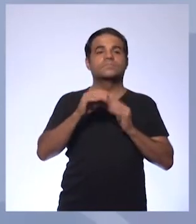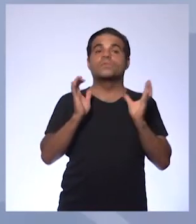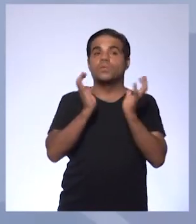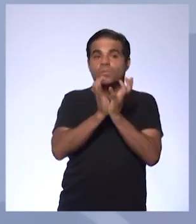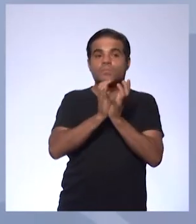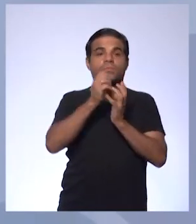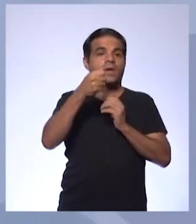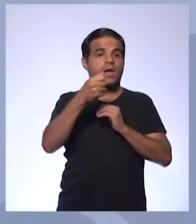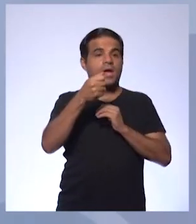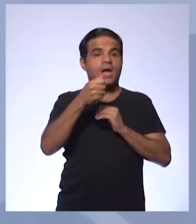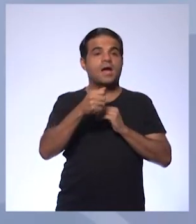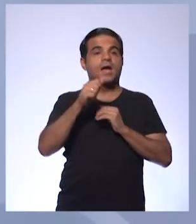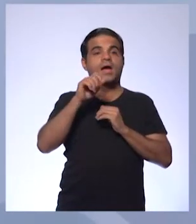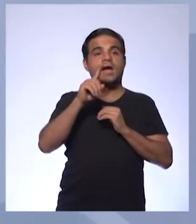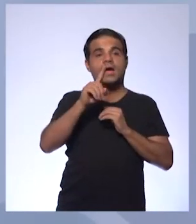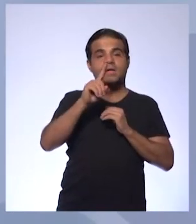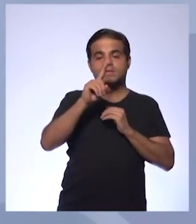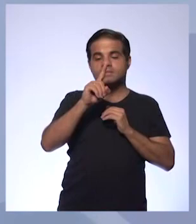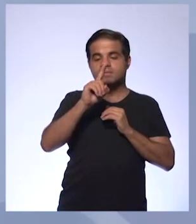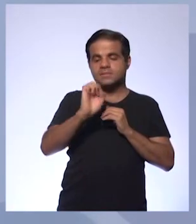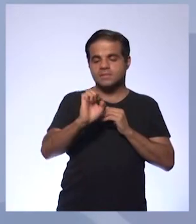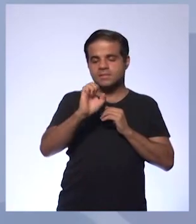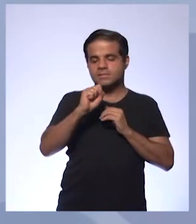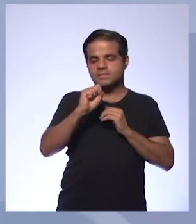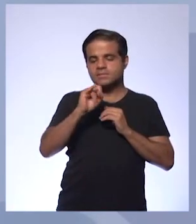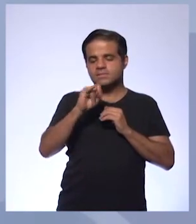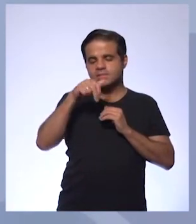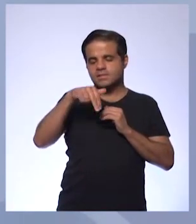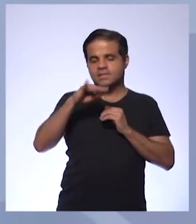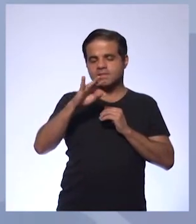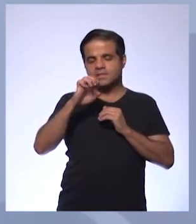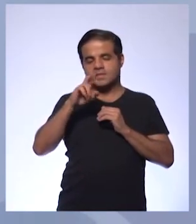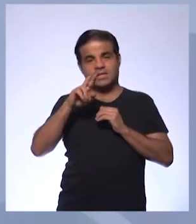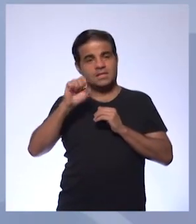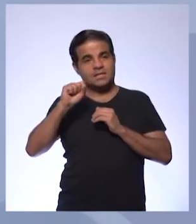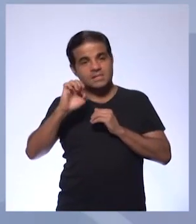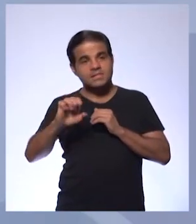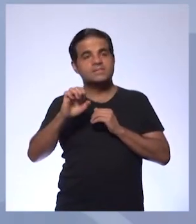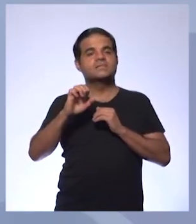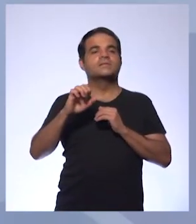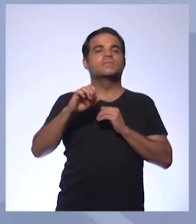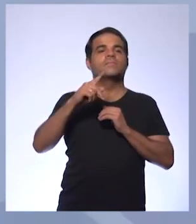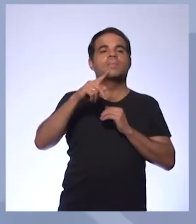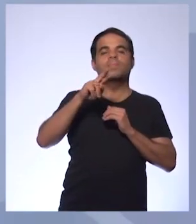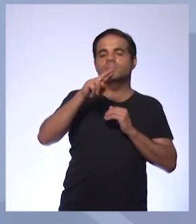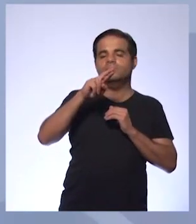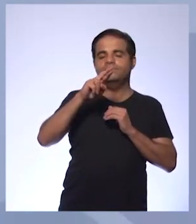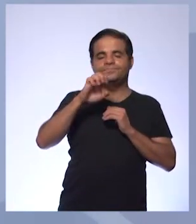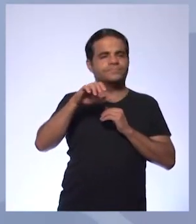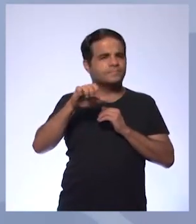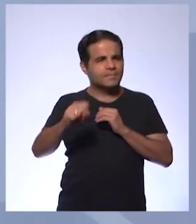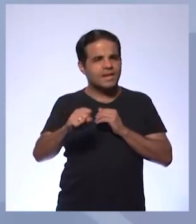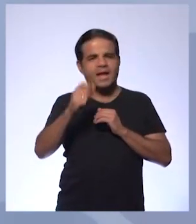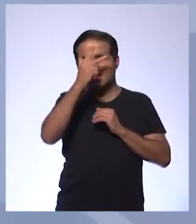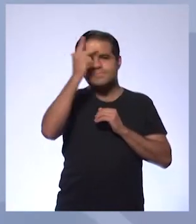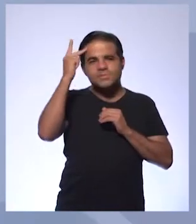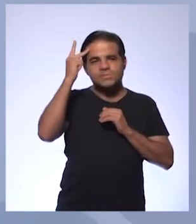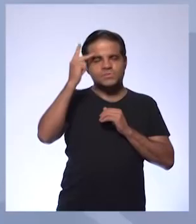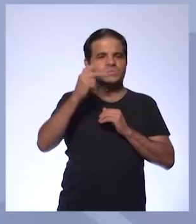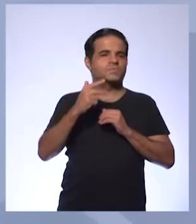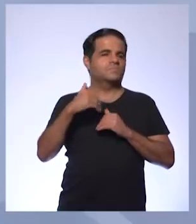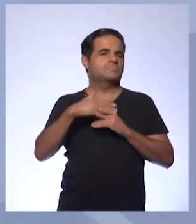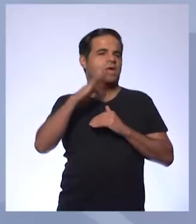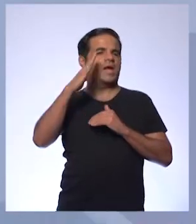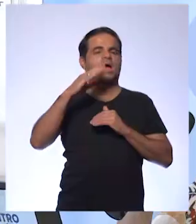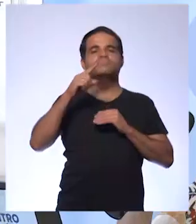grupo A. Desinteresses com preces e tivesses, aquelas pessoas mais clássicas